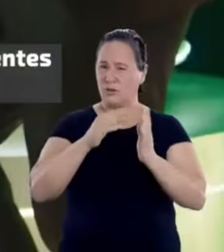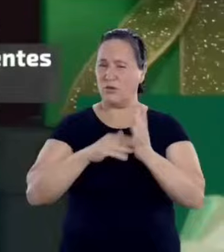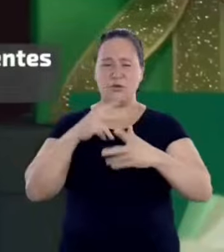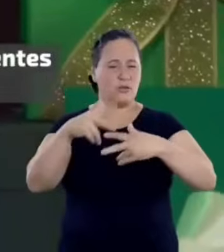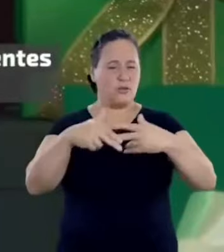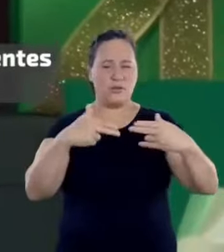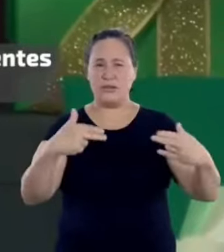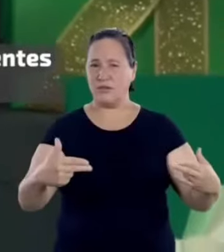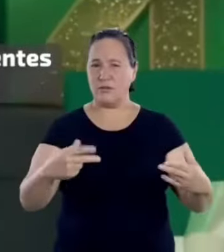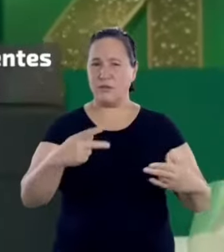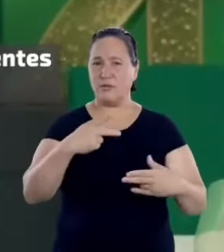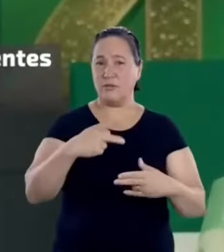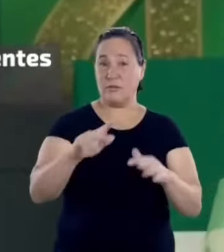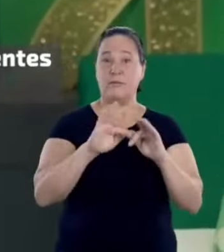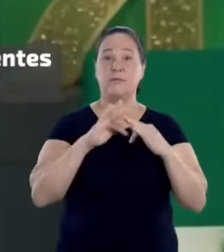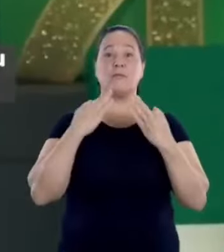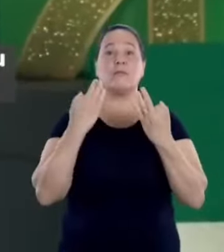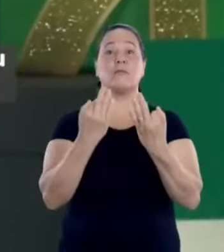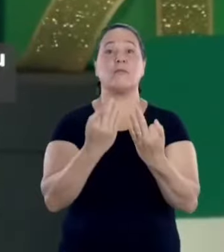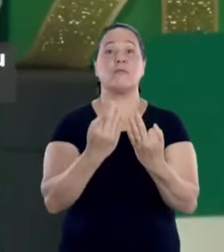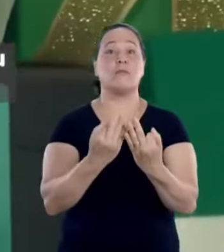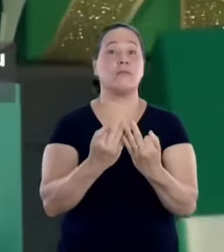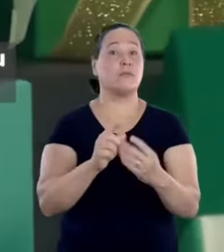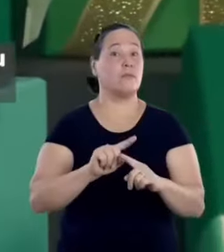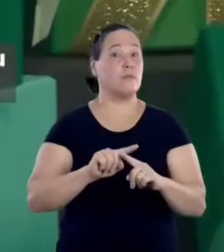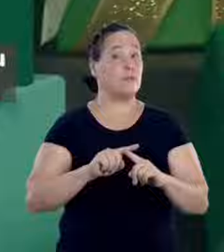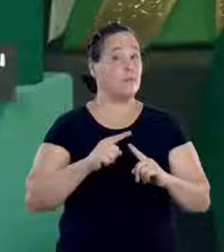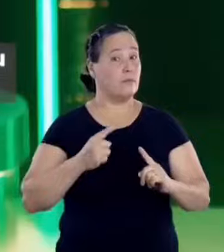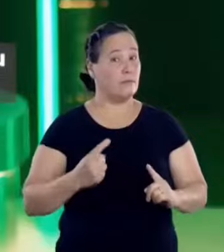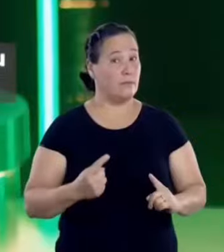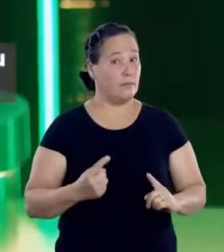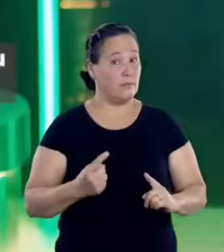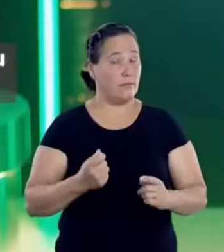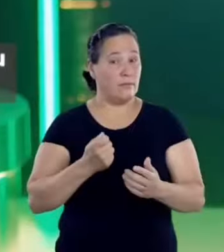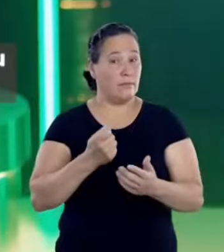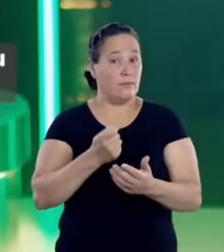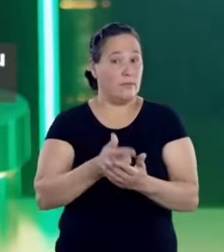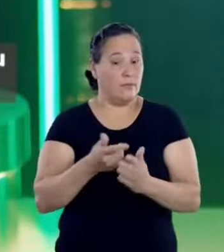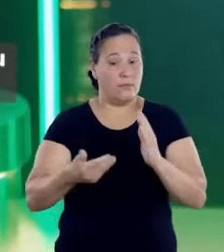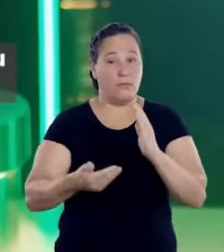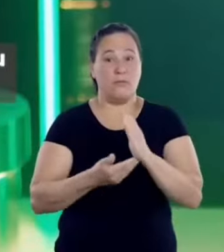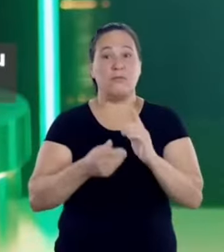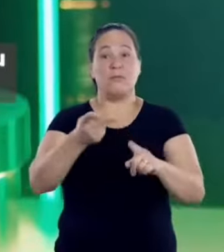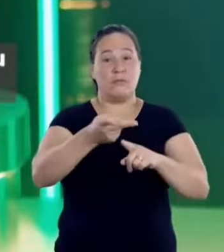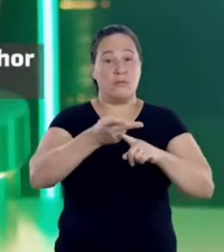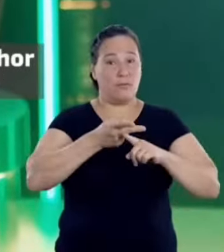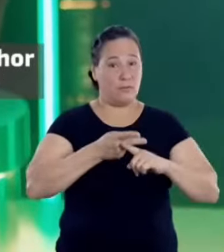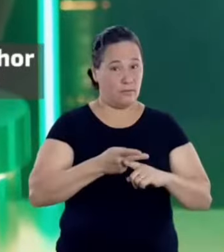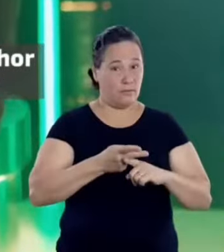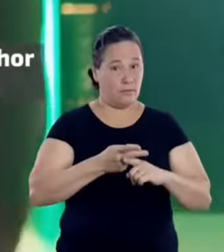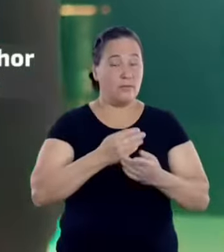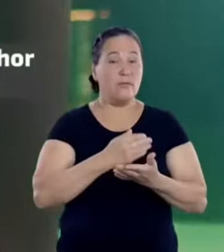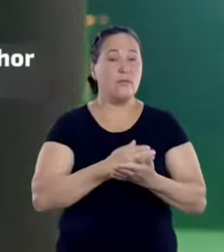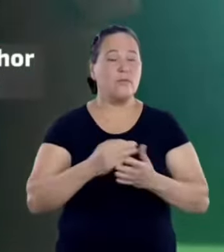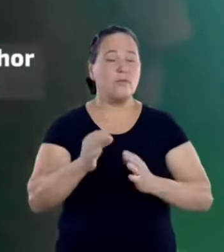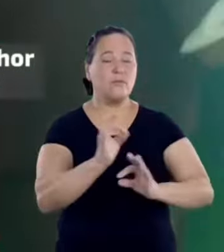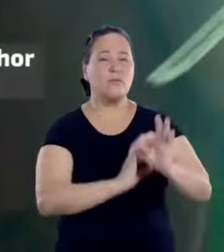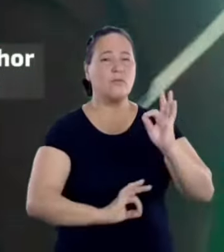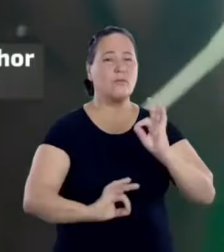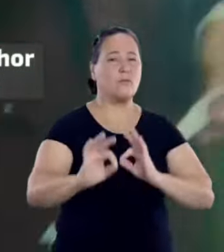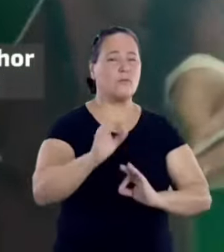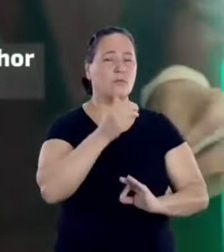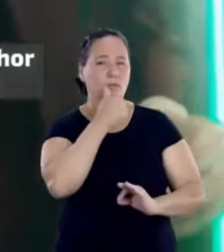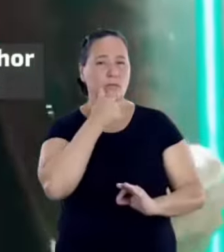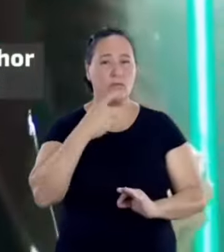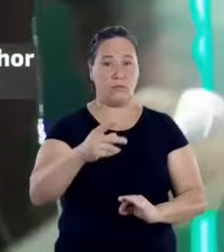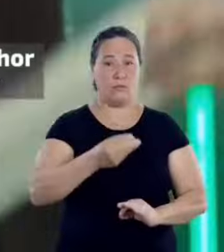esses presentes para sua família, ao invés de pagar o seu último empréstimo e começar a planejar